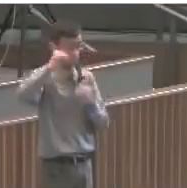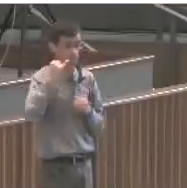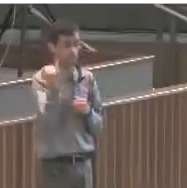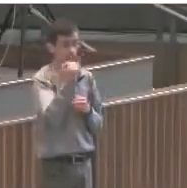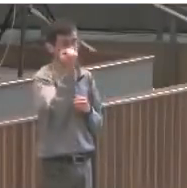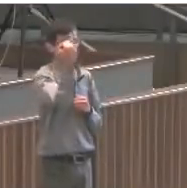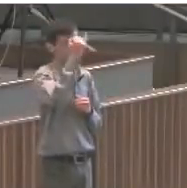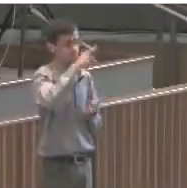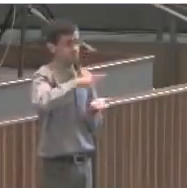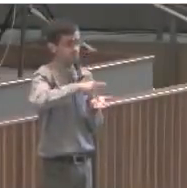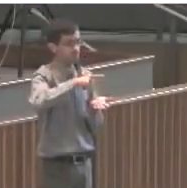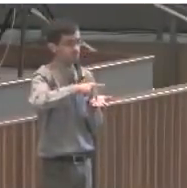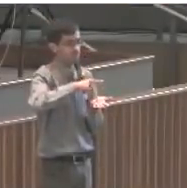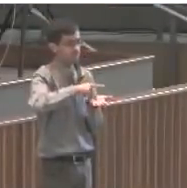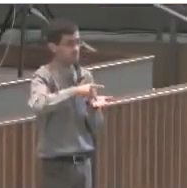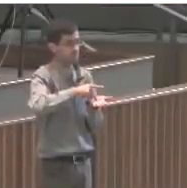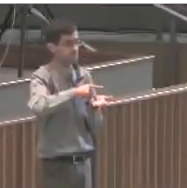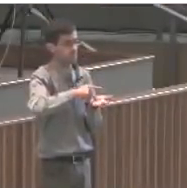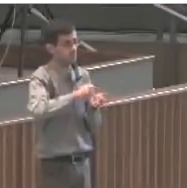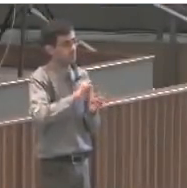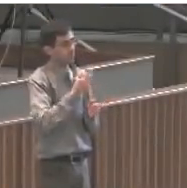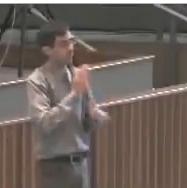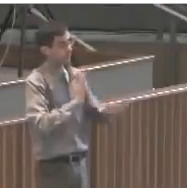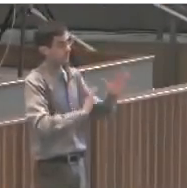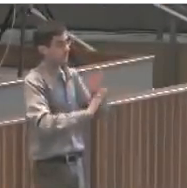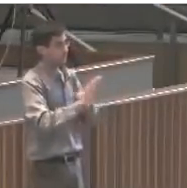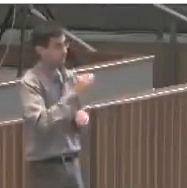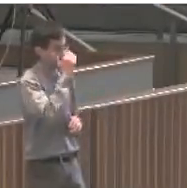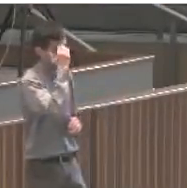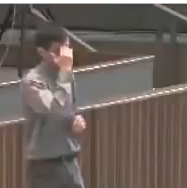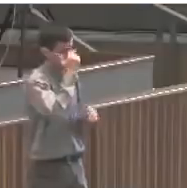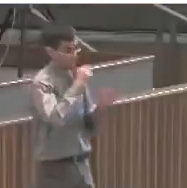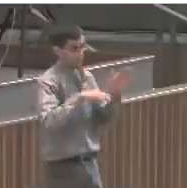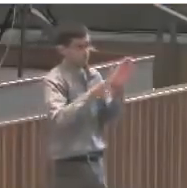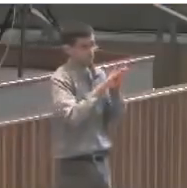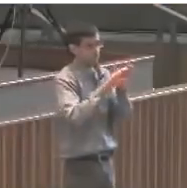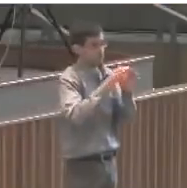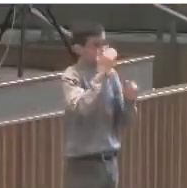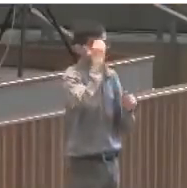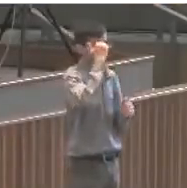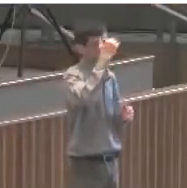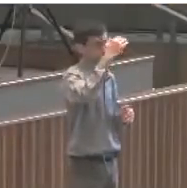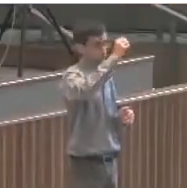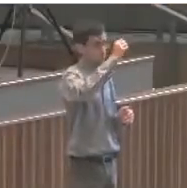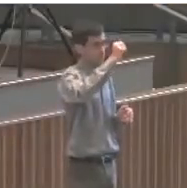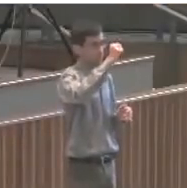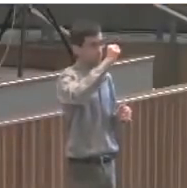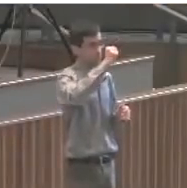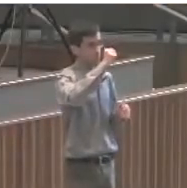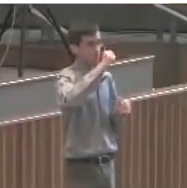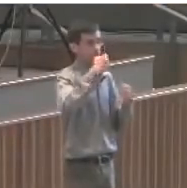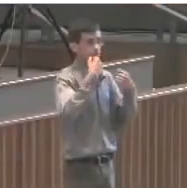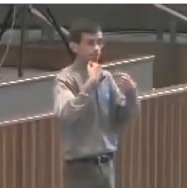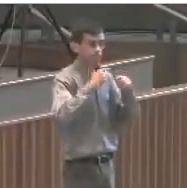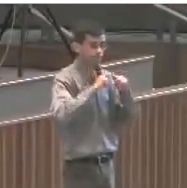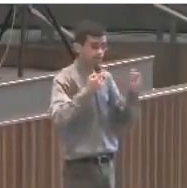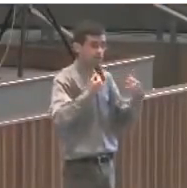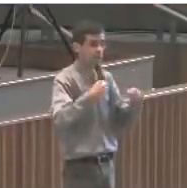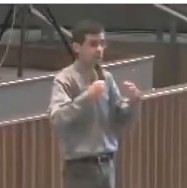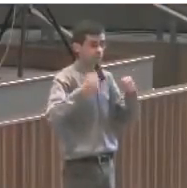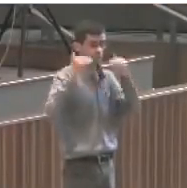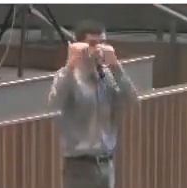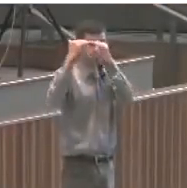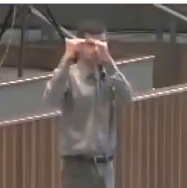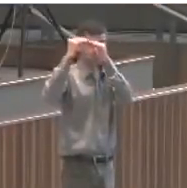o sucesso em qualquer que seja a área a qualquer custo então para isso eu